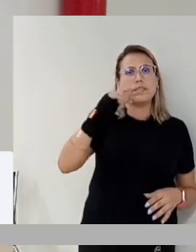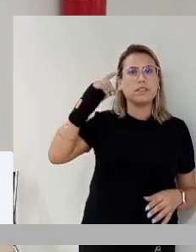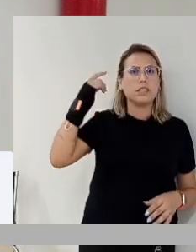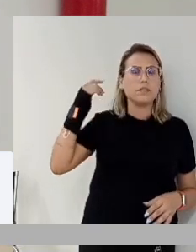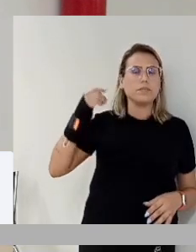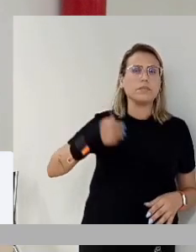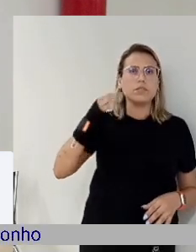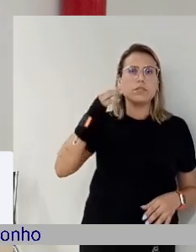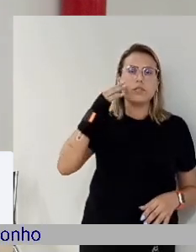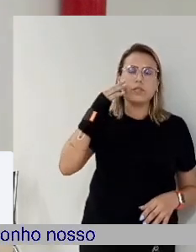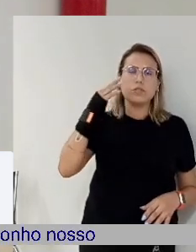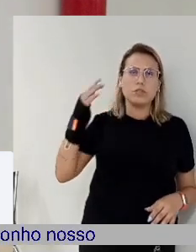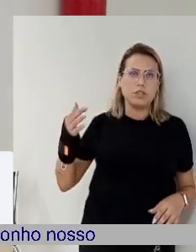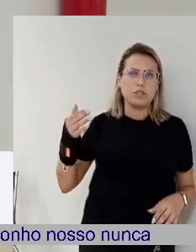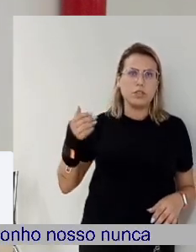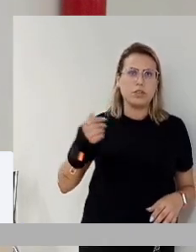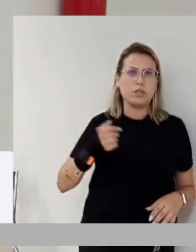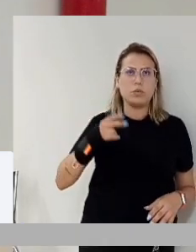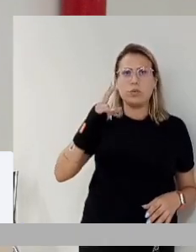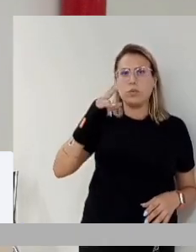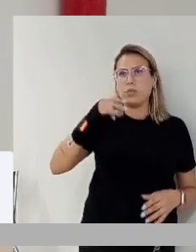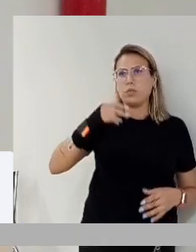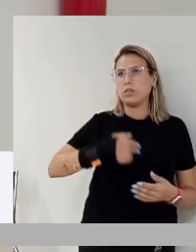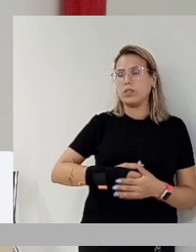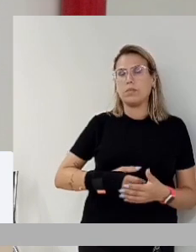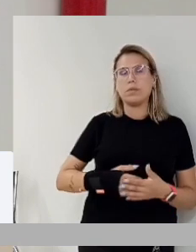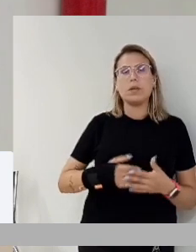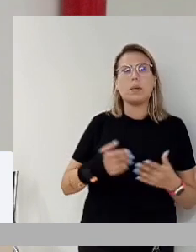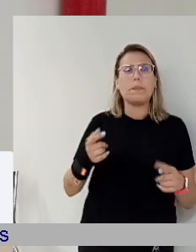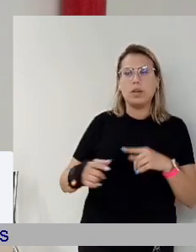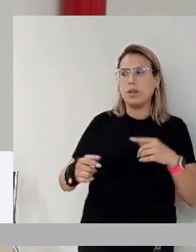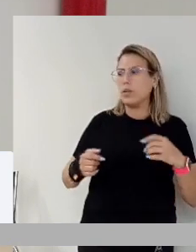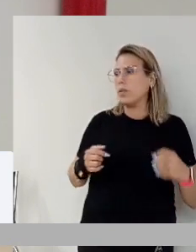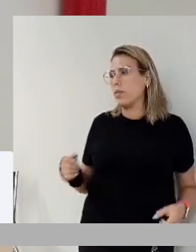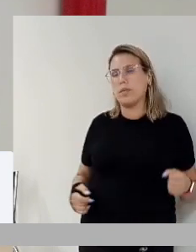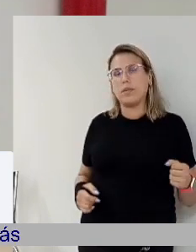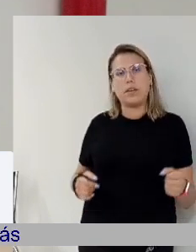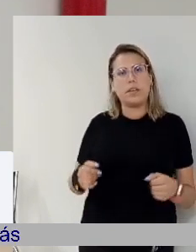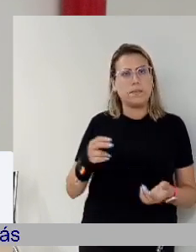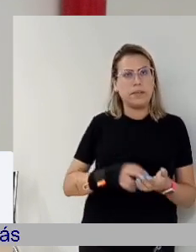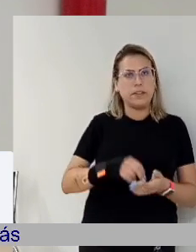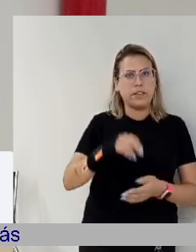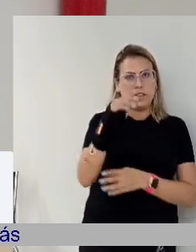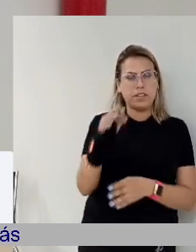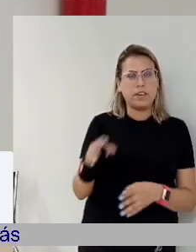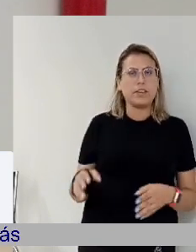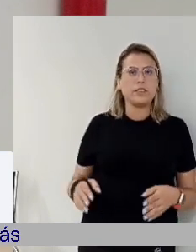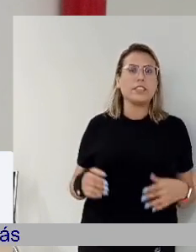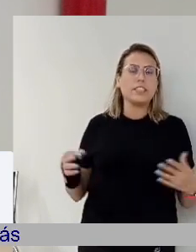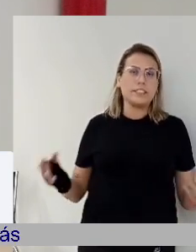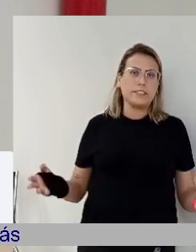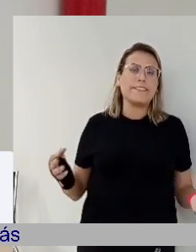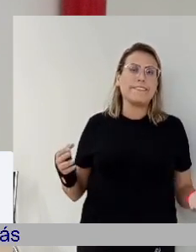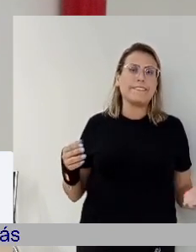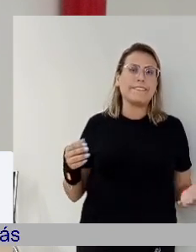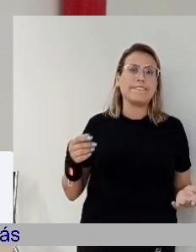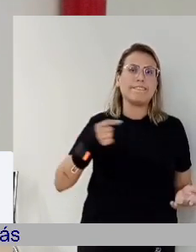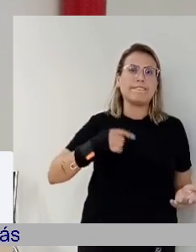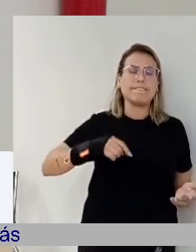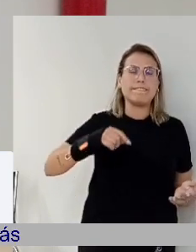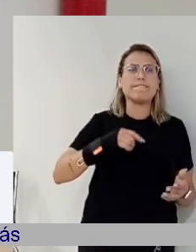seria o sonho nosso nunca joguei bola que presta mas eu corri atrás de manhã e de tarde da bola então a gente tá apostando agora